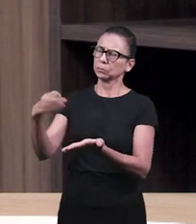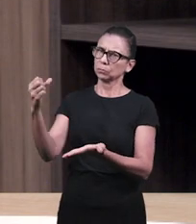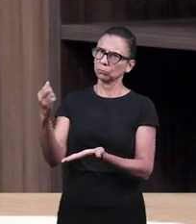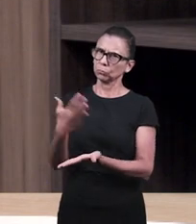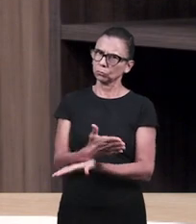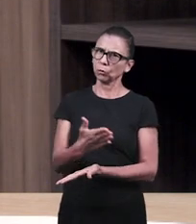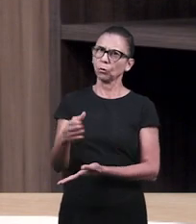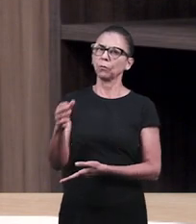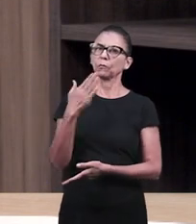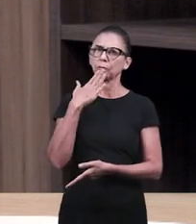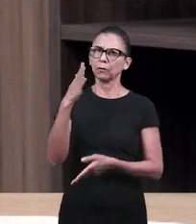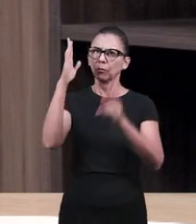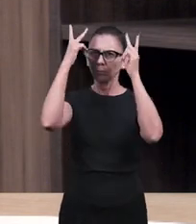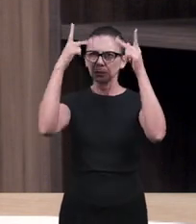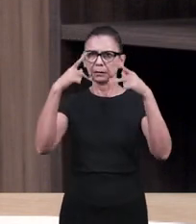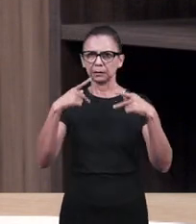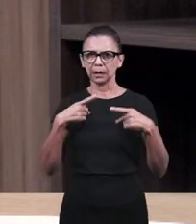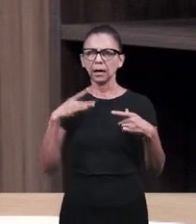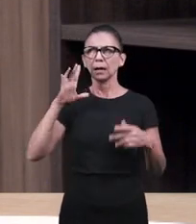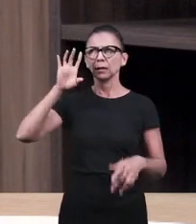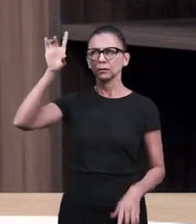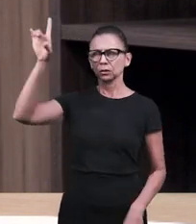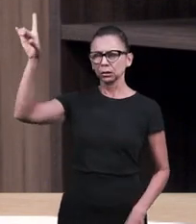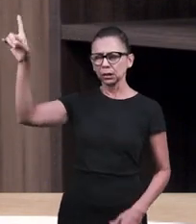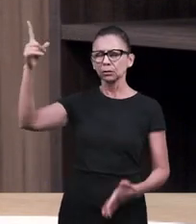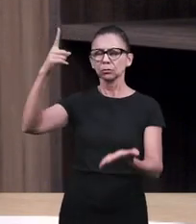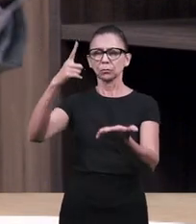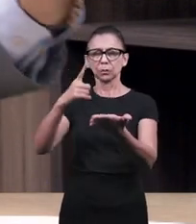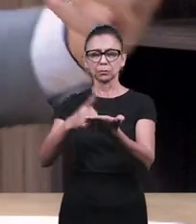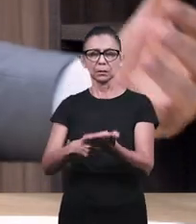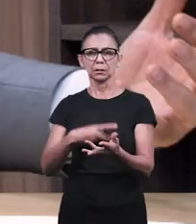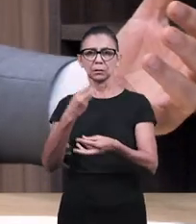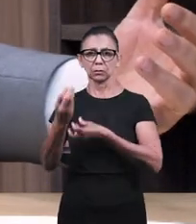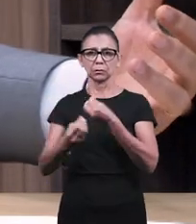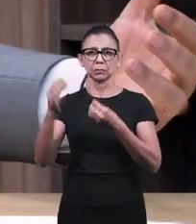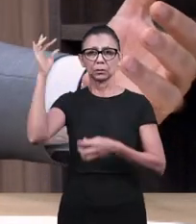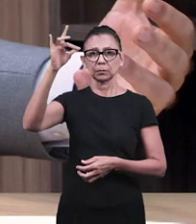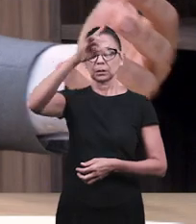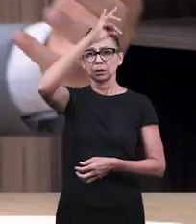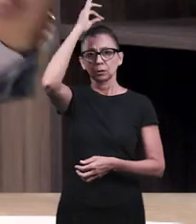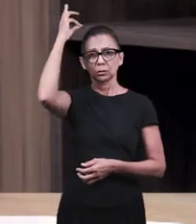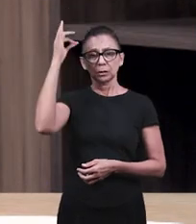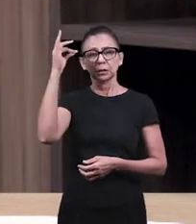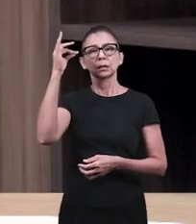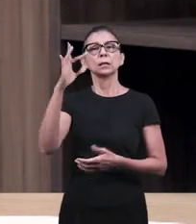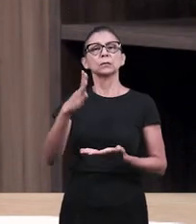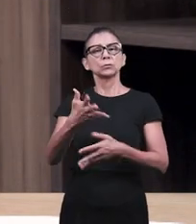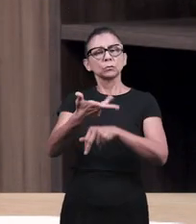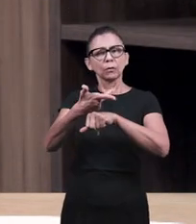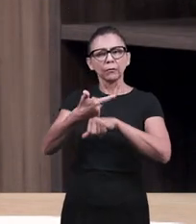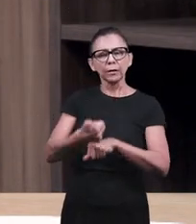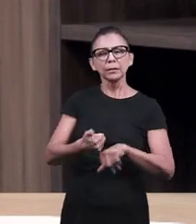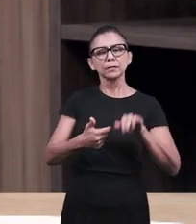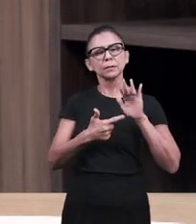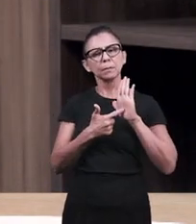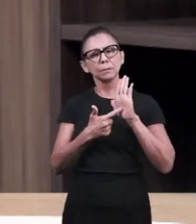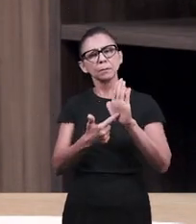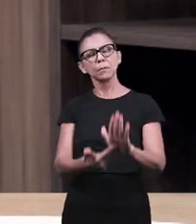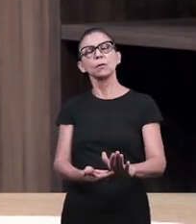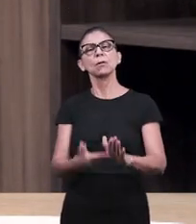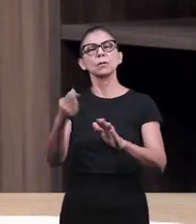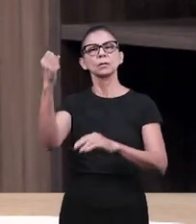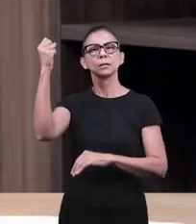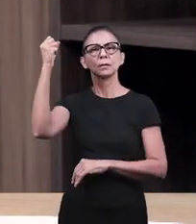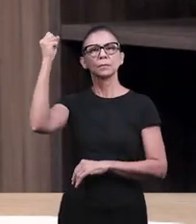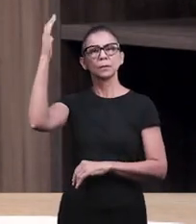de Deus para com o homem, entendendo que o Espírito Santo de Deus nos faz enxergar o Velho Testamento pela revelação, sim, dentro de